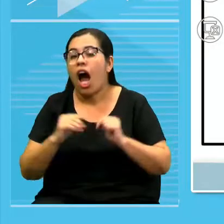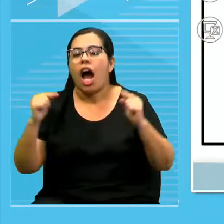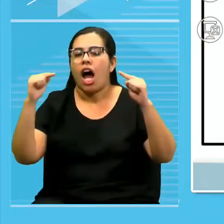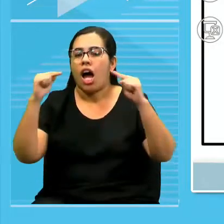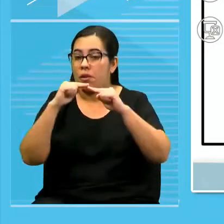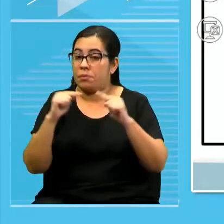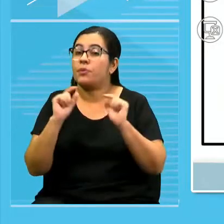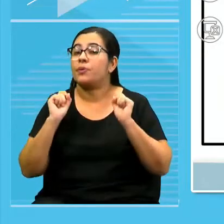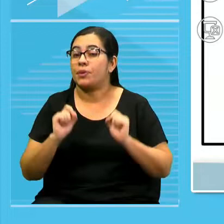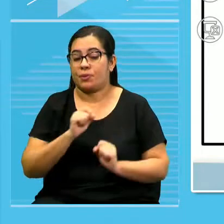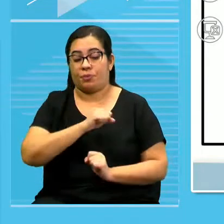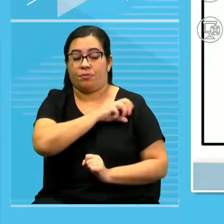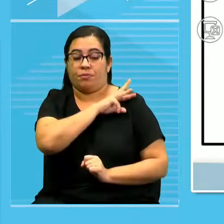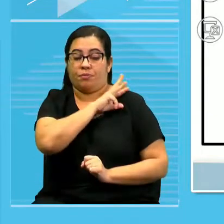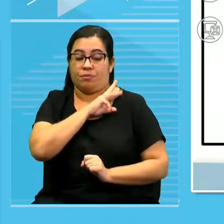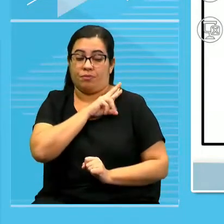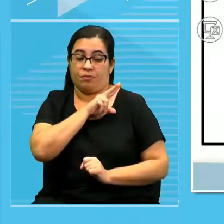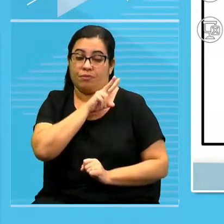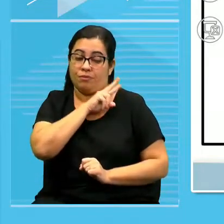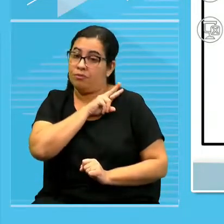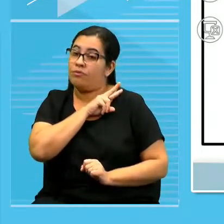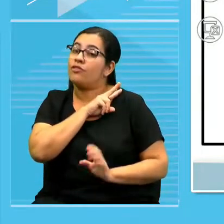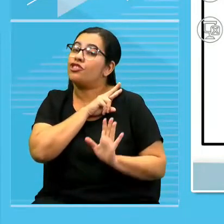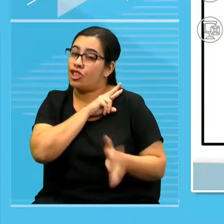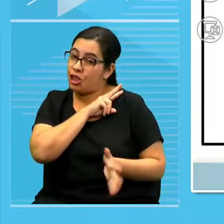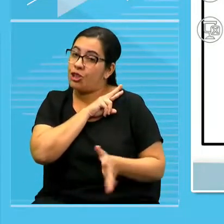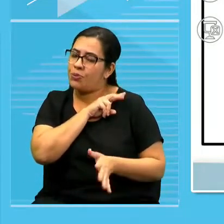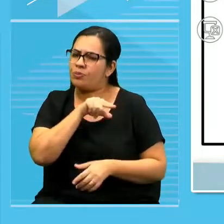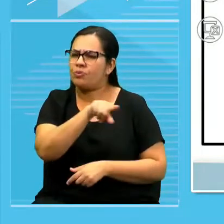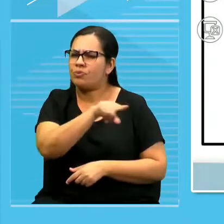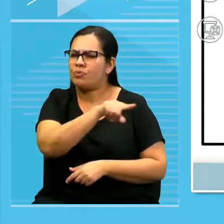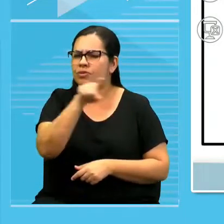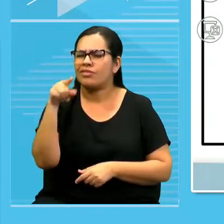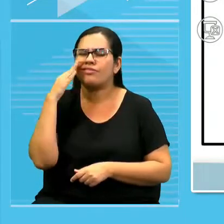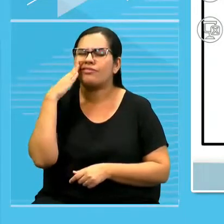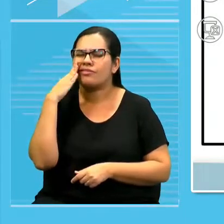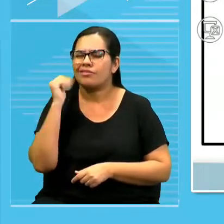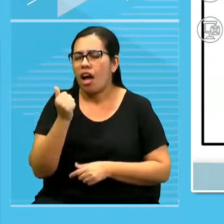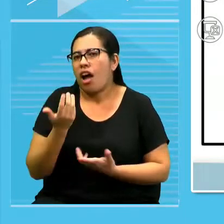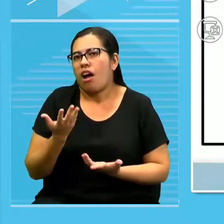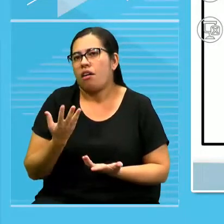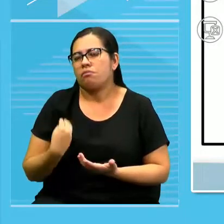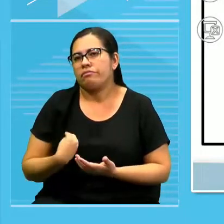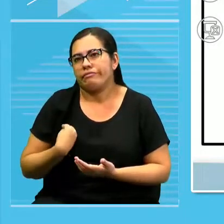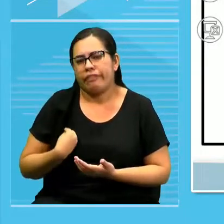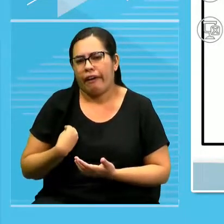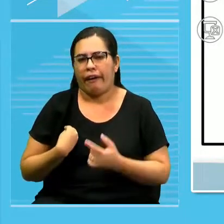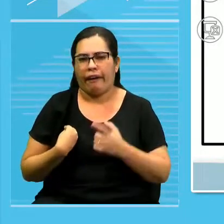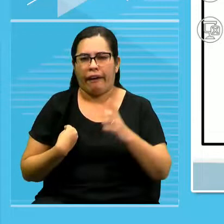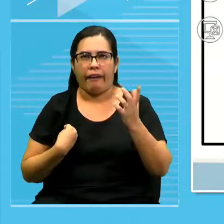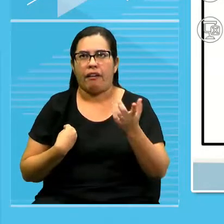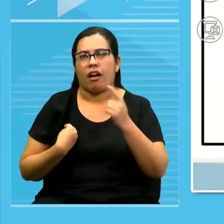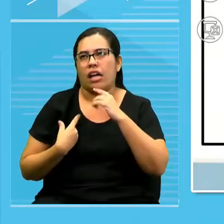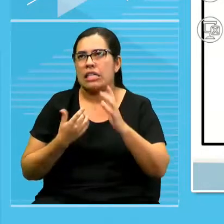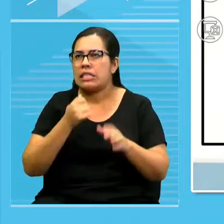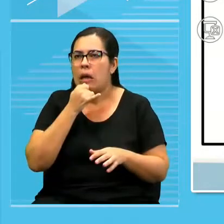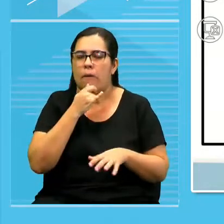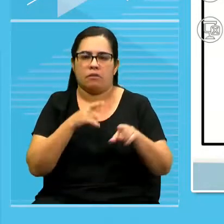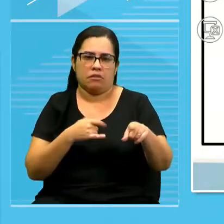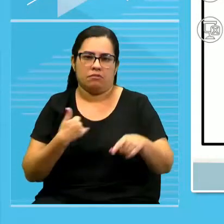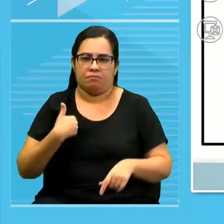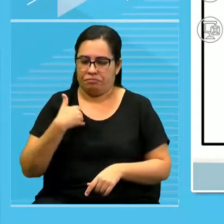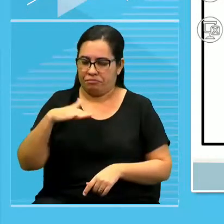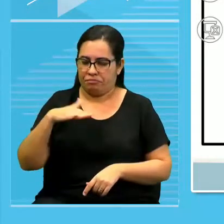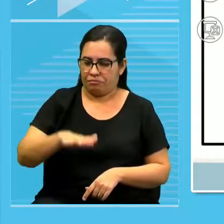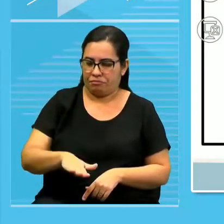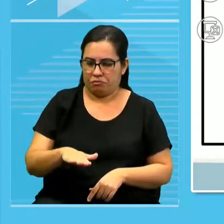ensino médio não é isso vocês têm uma percepção da vida vocês não pensam mais quando você tinha 8 anos de